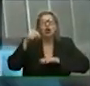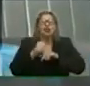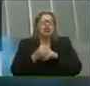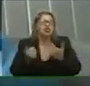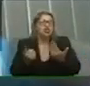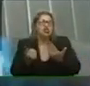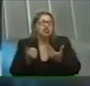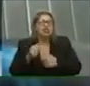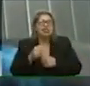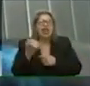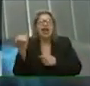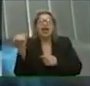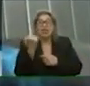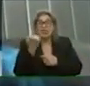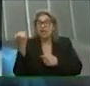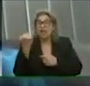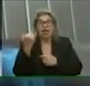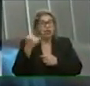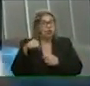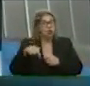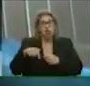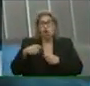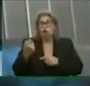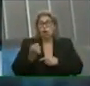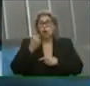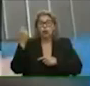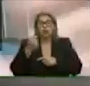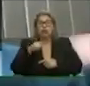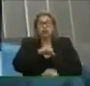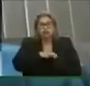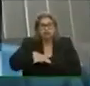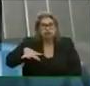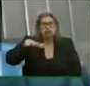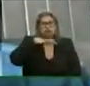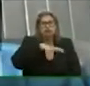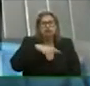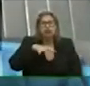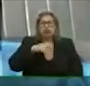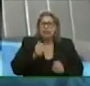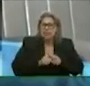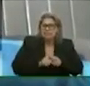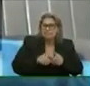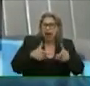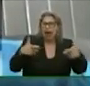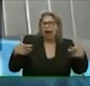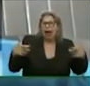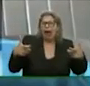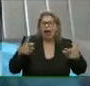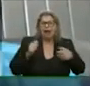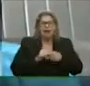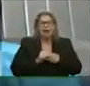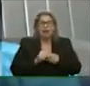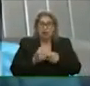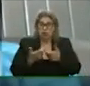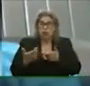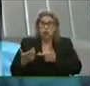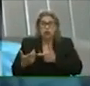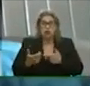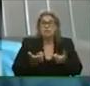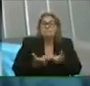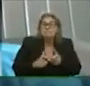empresas, do que nós aqui no Rio Grande do Sul, que temos regiões super desenvolvidas e outras com baixíssimo